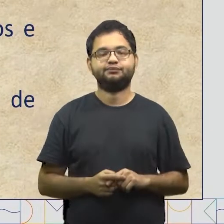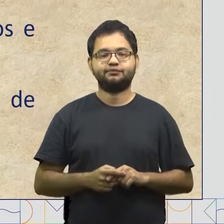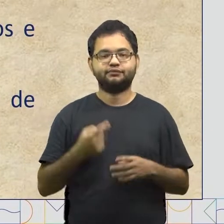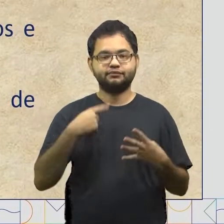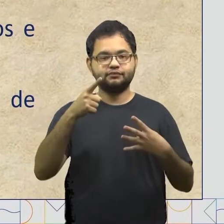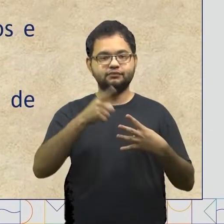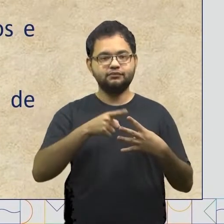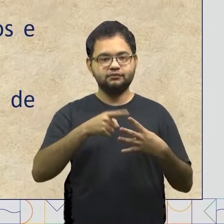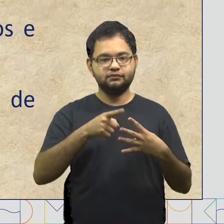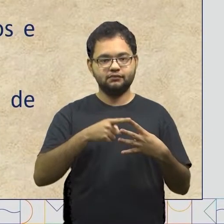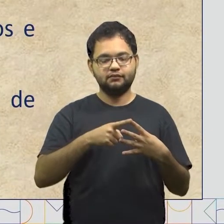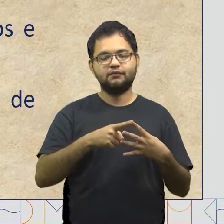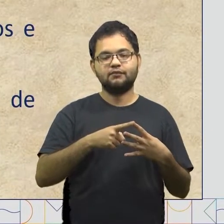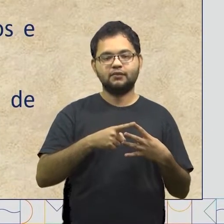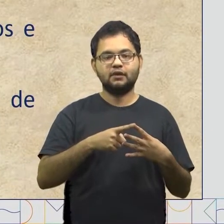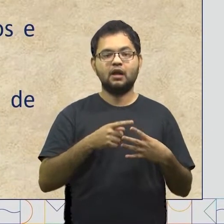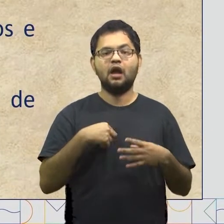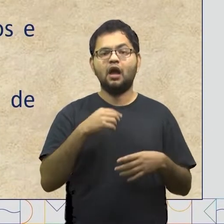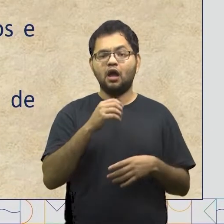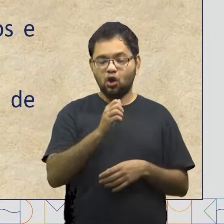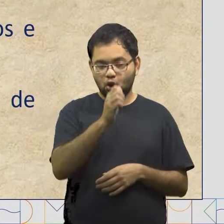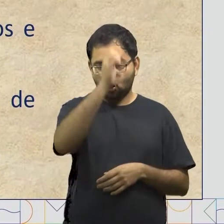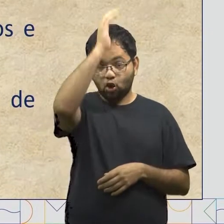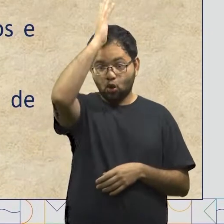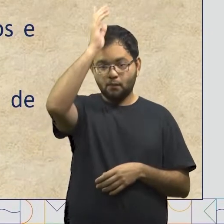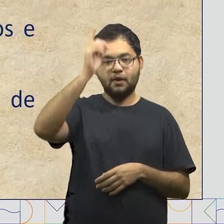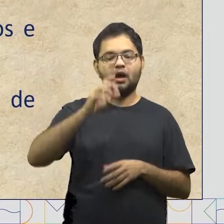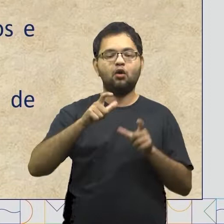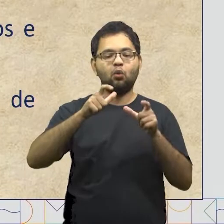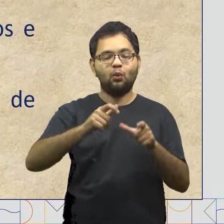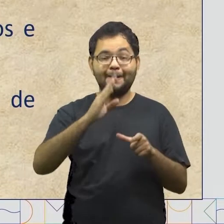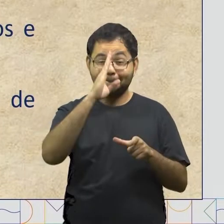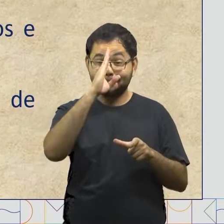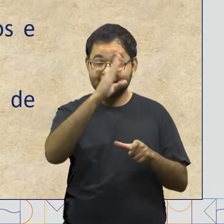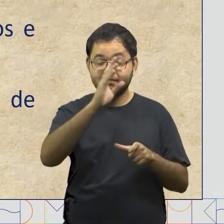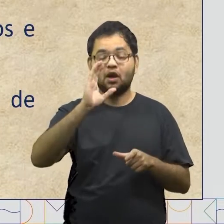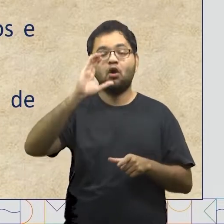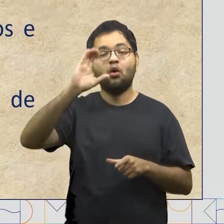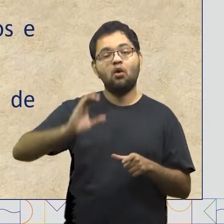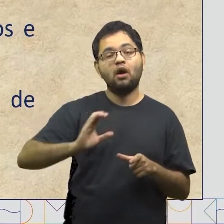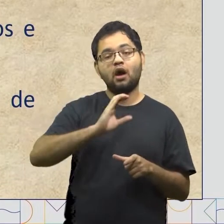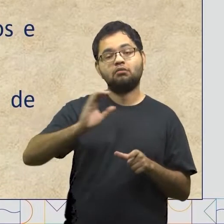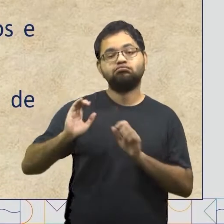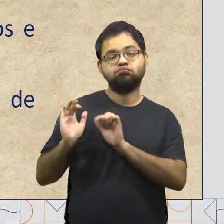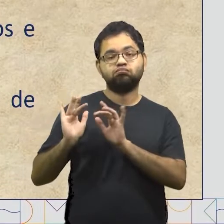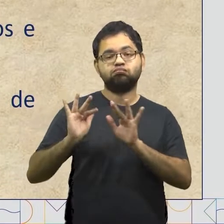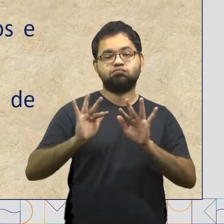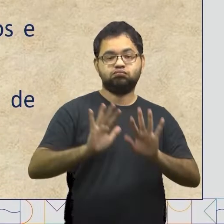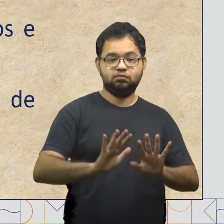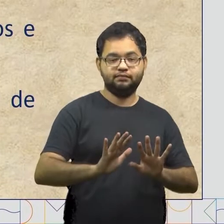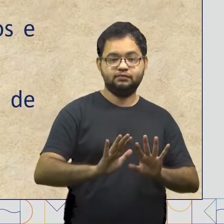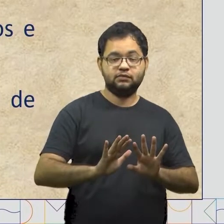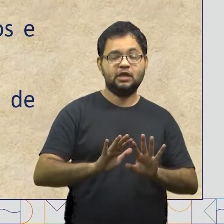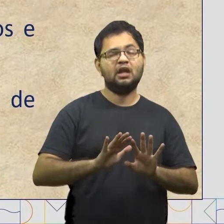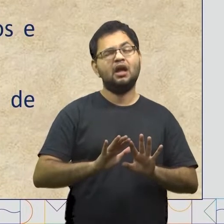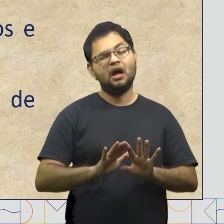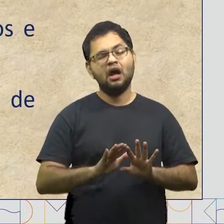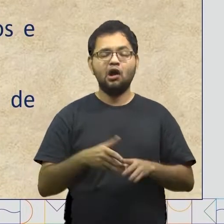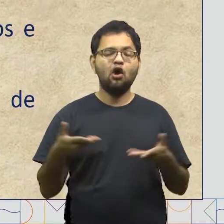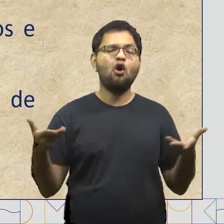alternativa ar justificar dizendo porque Roma é considerado ao centro de peregrinação de católicos